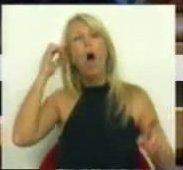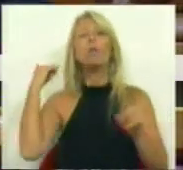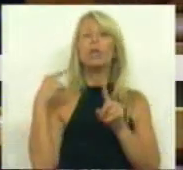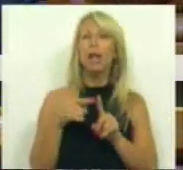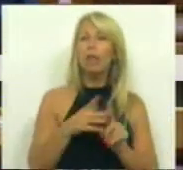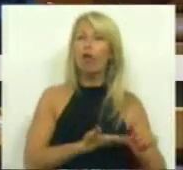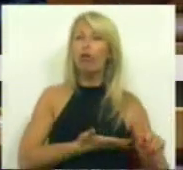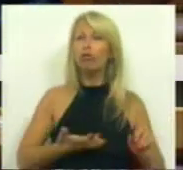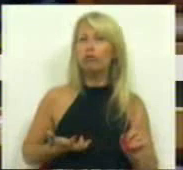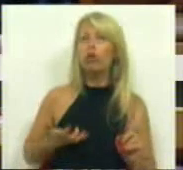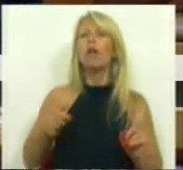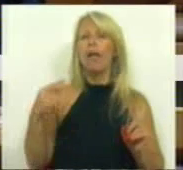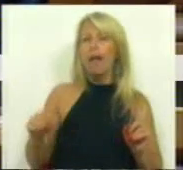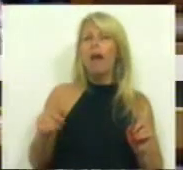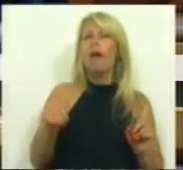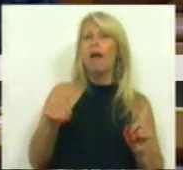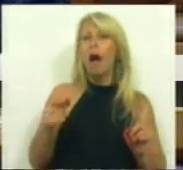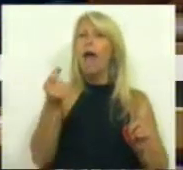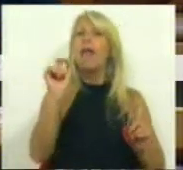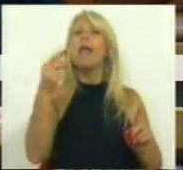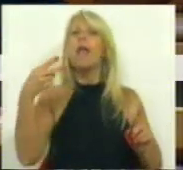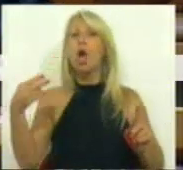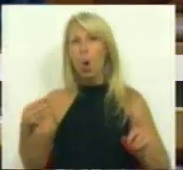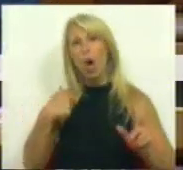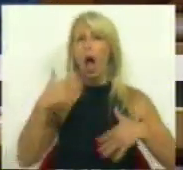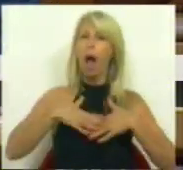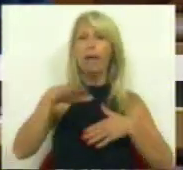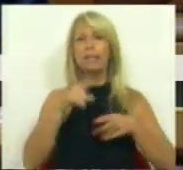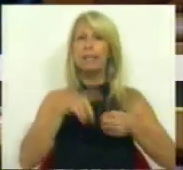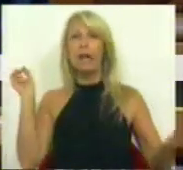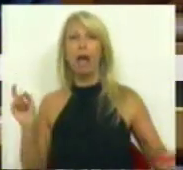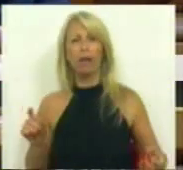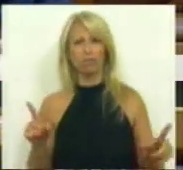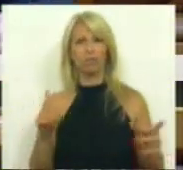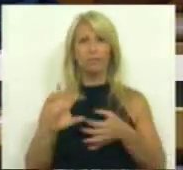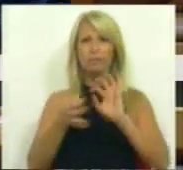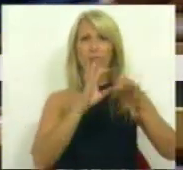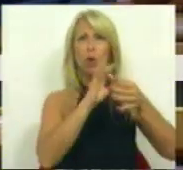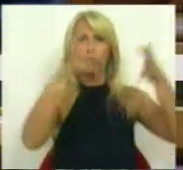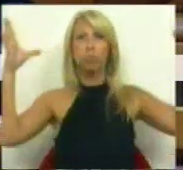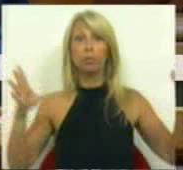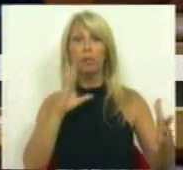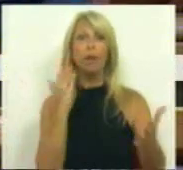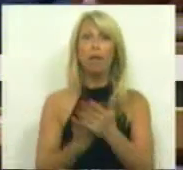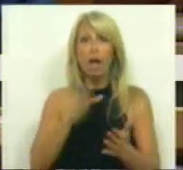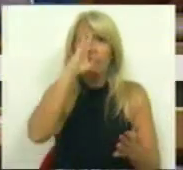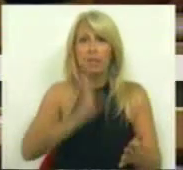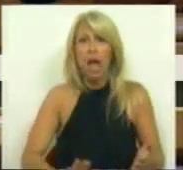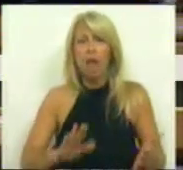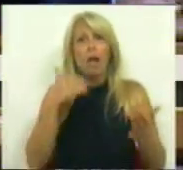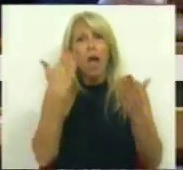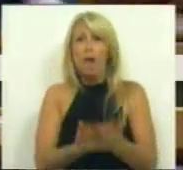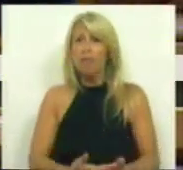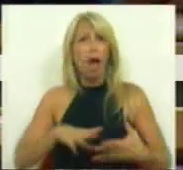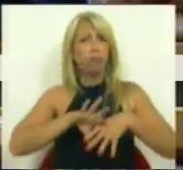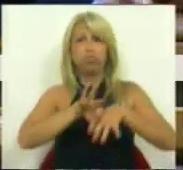de abandonar o euro. Isso não faz sentido nenhum. Como se sabe, isso levaria a uma degradação vertical